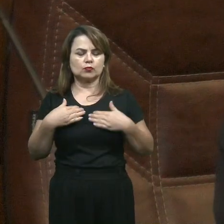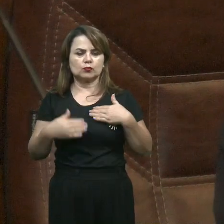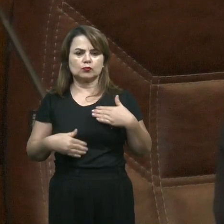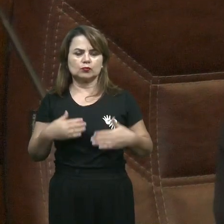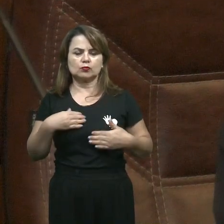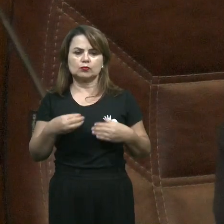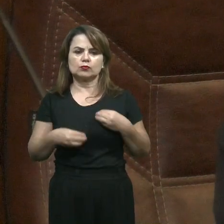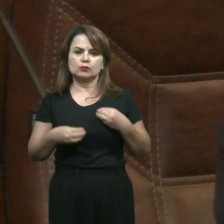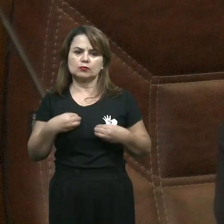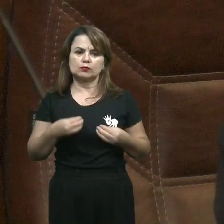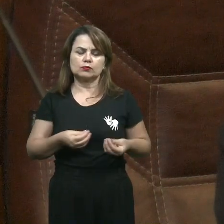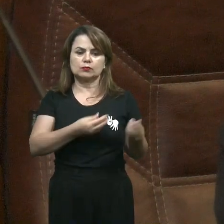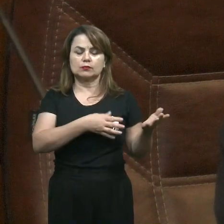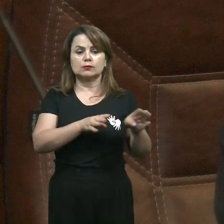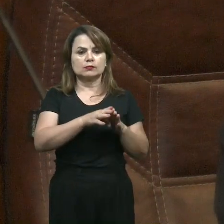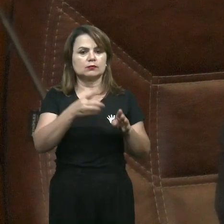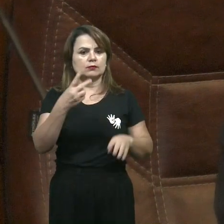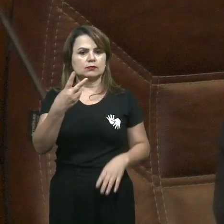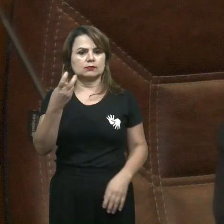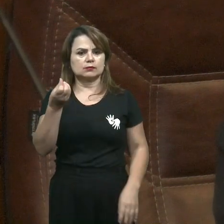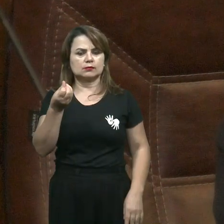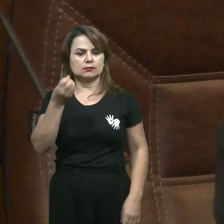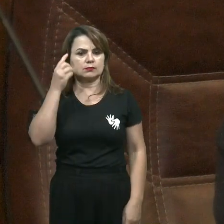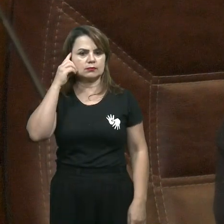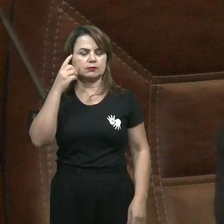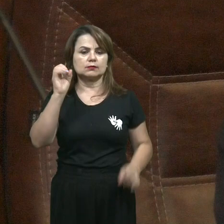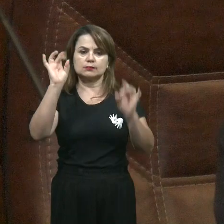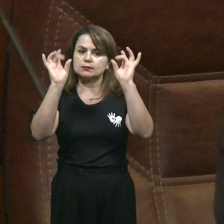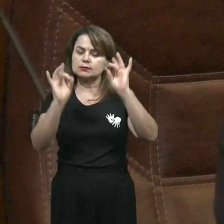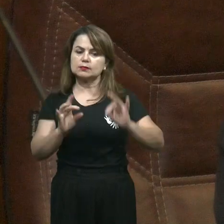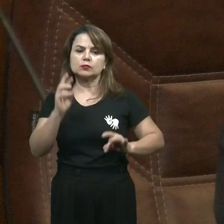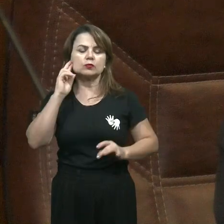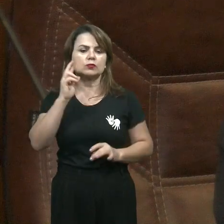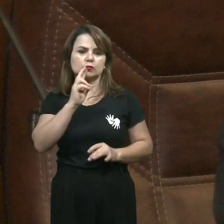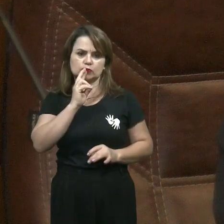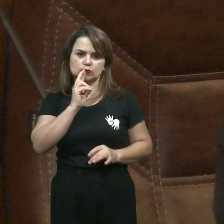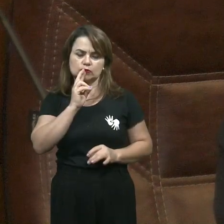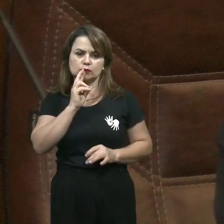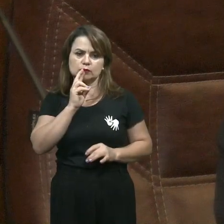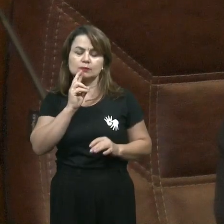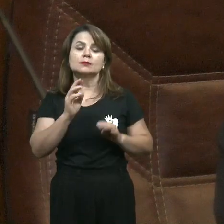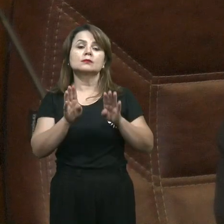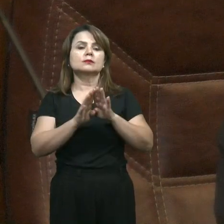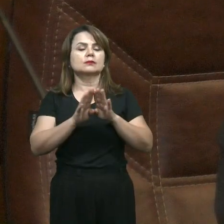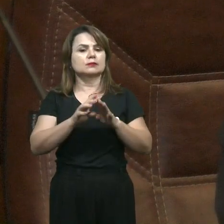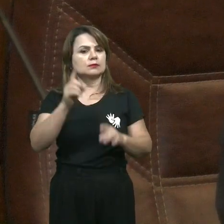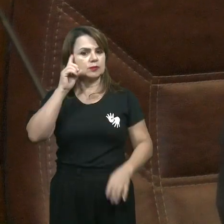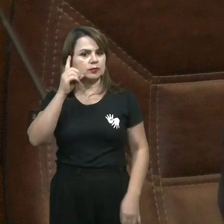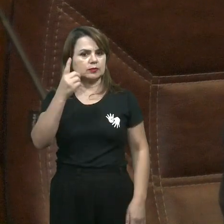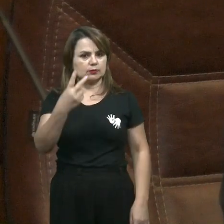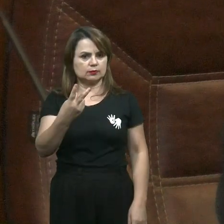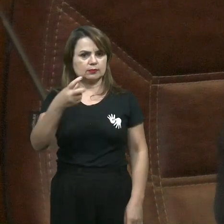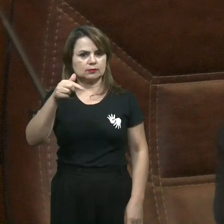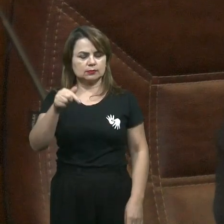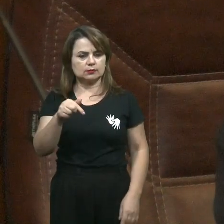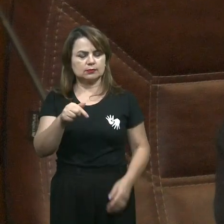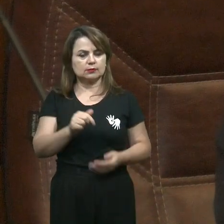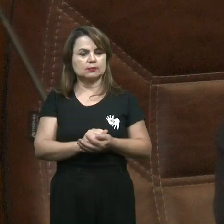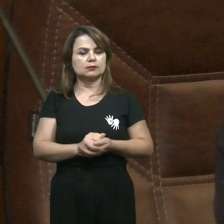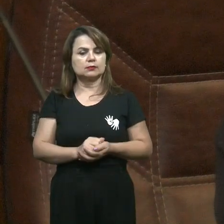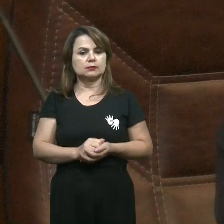Dia 26, o dia dos surdos. Dia 27, o dos incentivos. Na semana que coincidir com o dia 27, a semana de São Vicente de Paula.